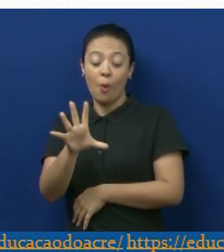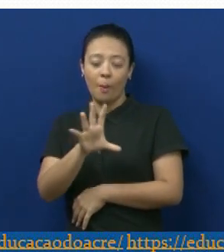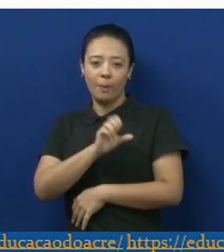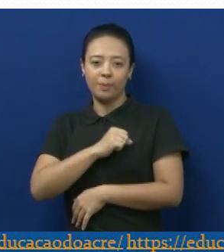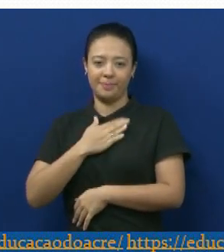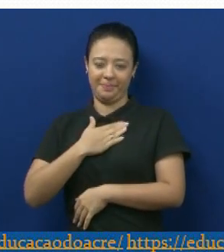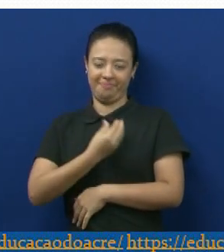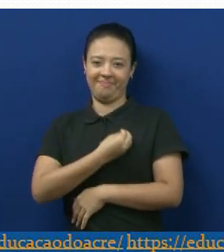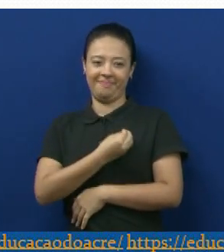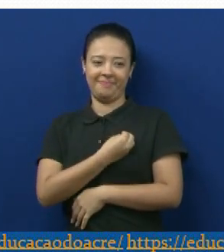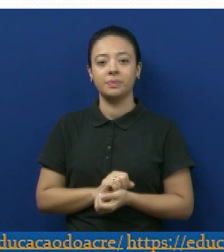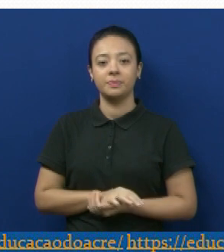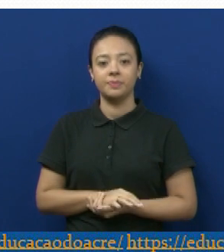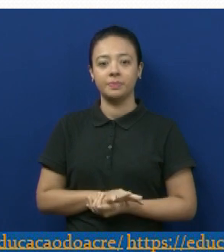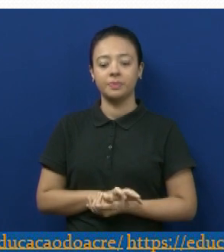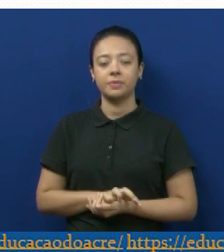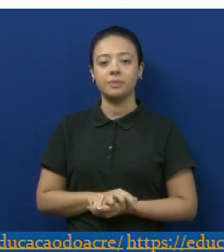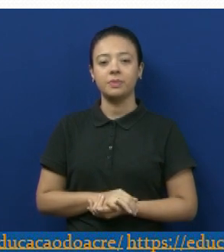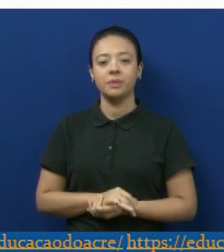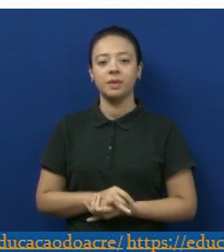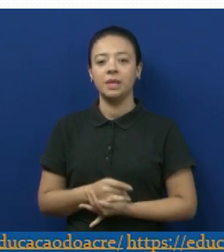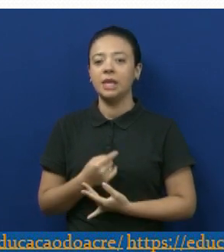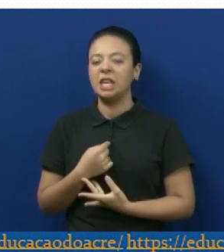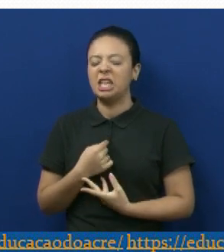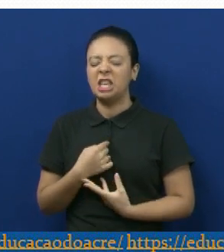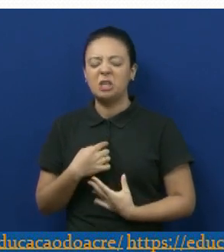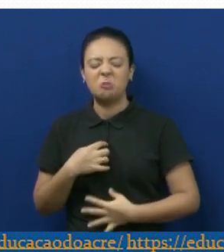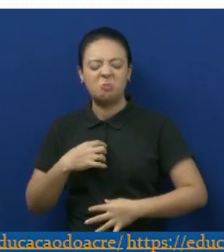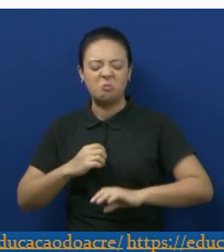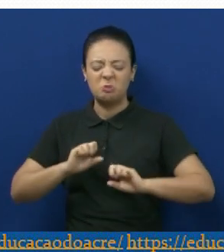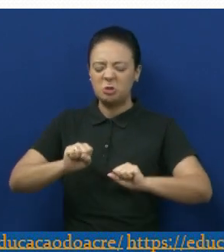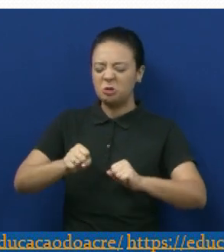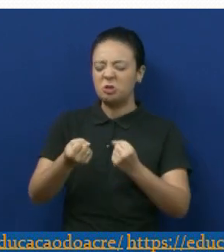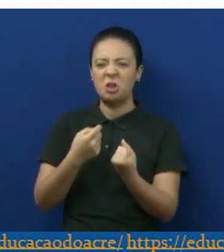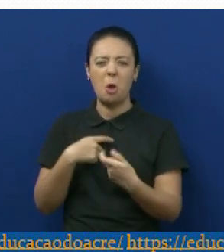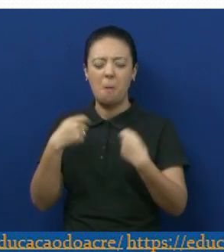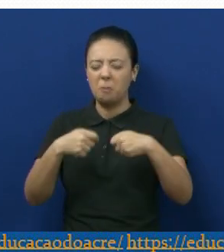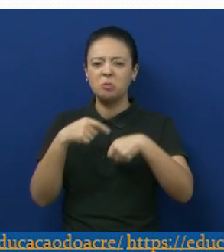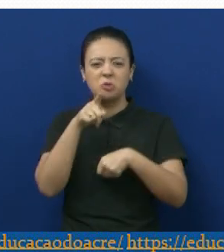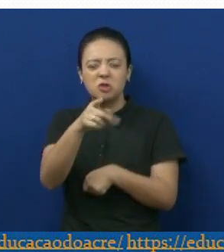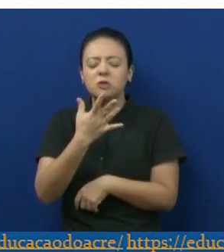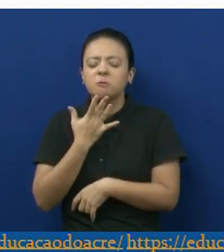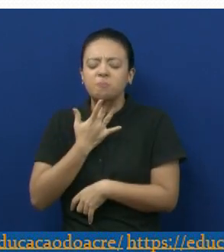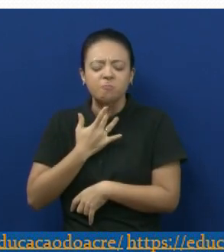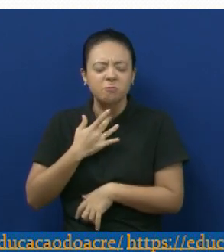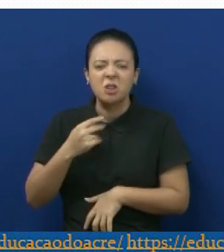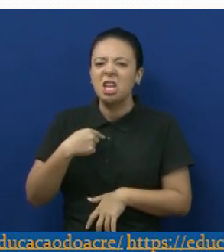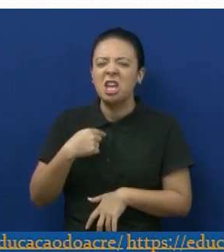é uma afirmação. Olha esse exemplo aí na sua telinha. Você é a escada da minha